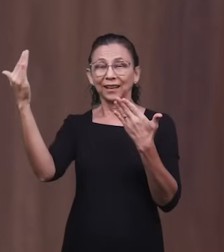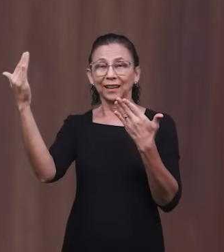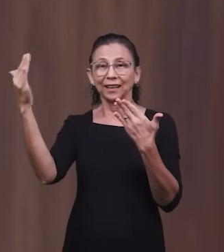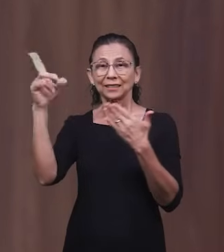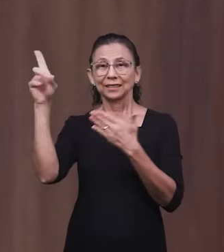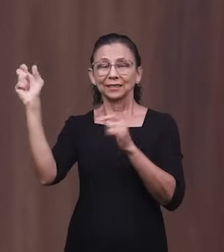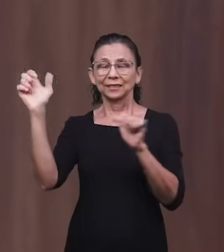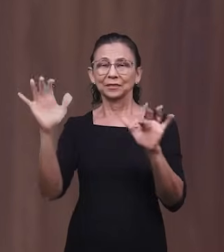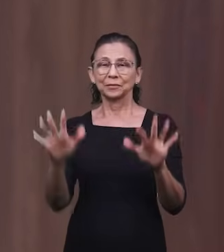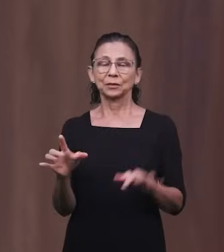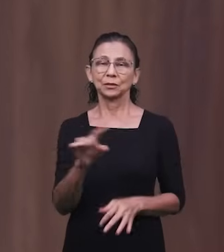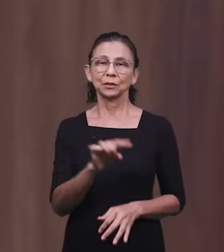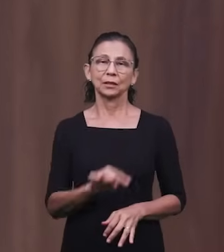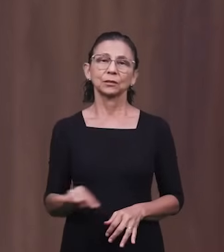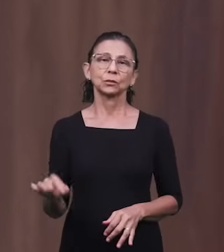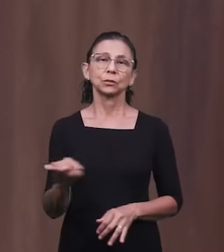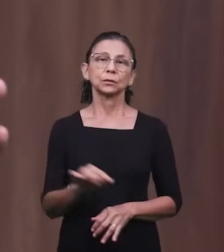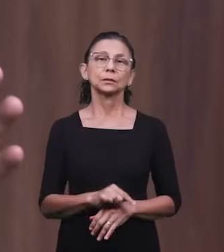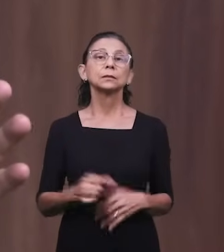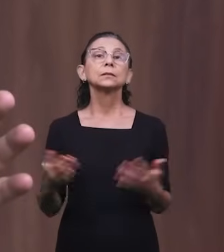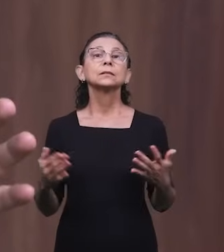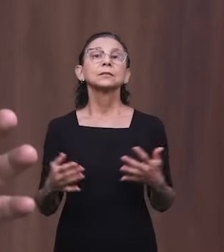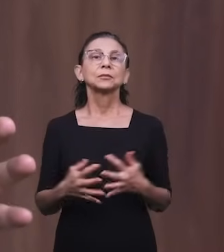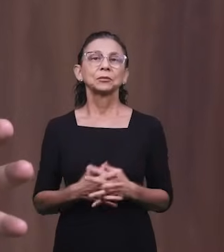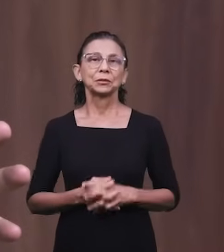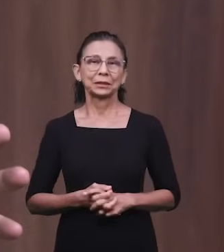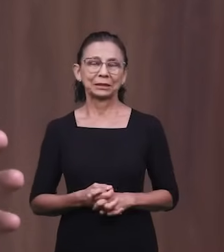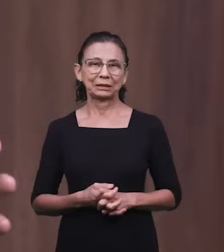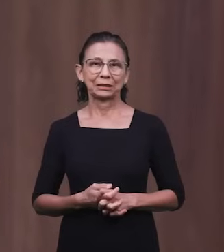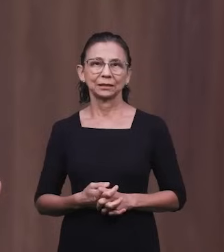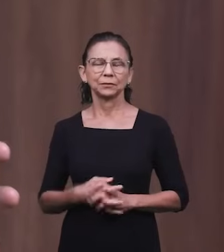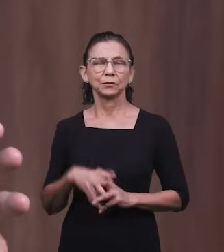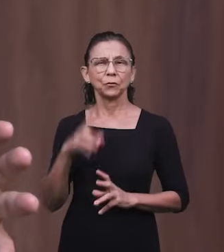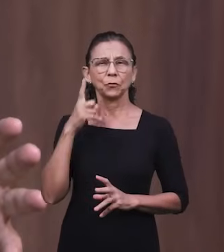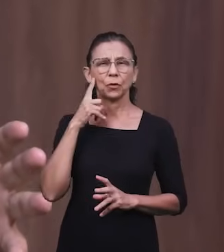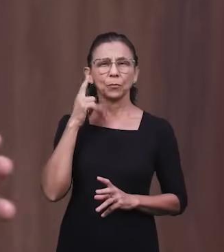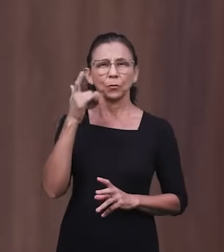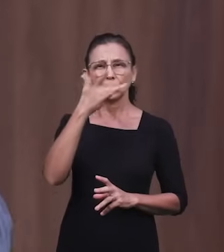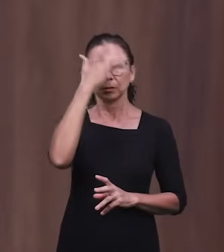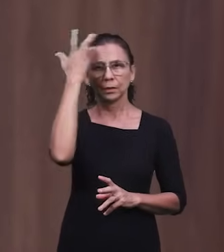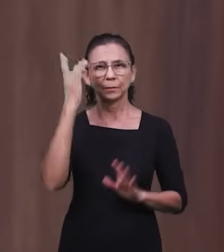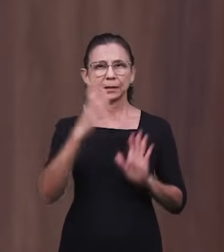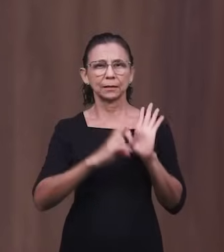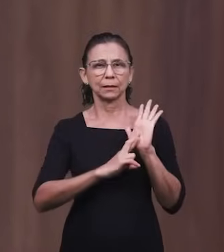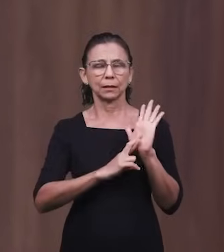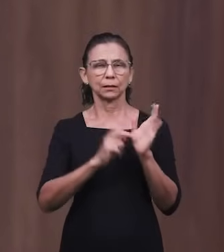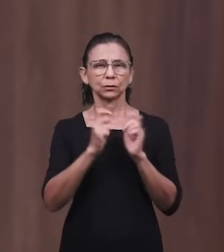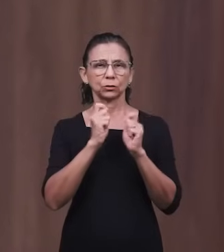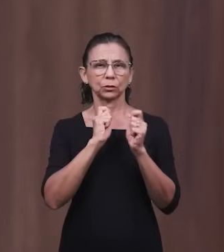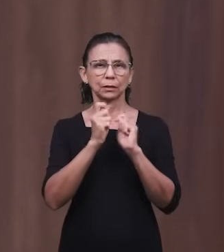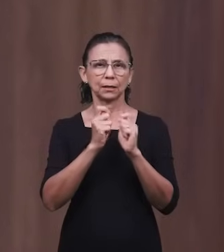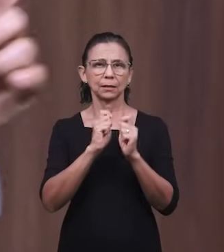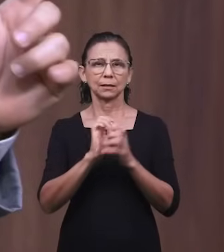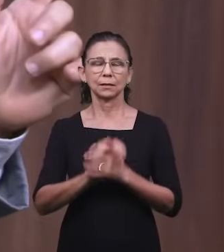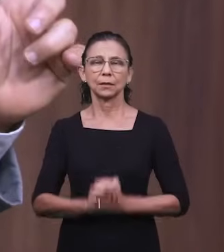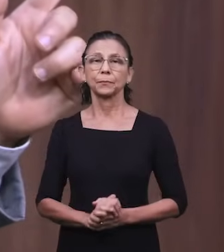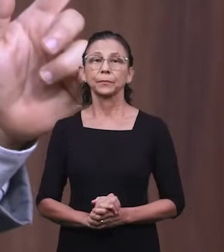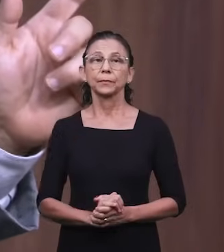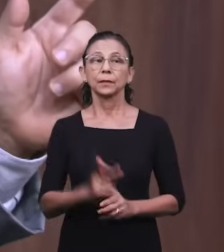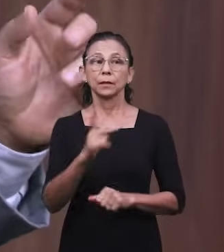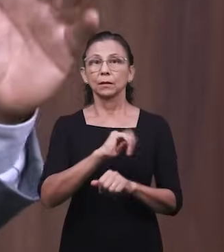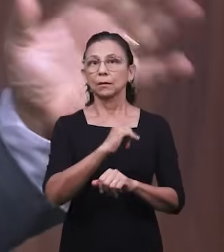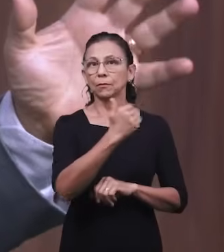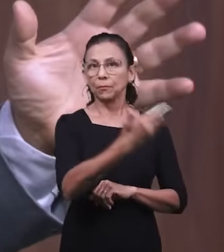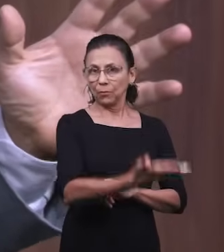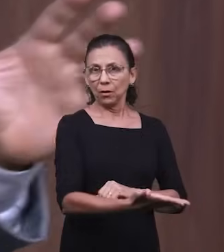Que Deus abençoe os nossos queridos irmãos. E agora nós vamos para os nossos correspondentes, né? Falamos um pouquinho do nosso país. Vamos agora para o